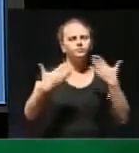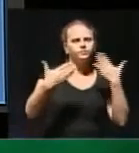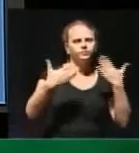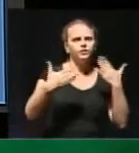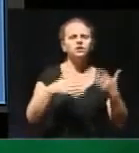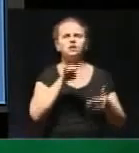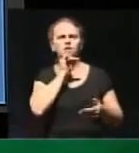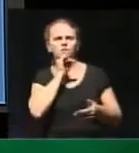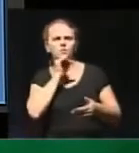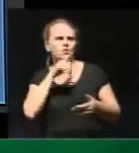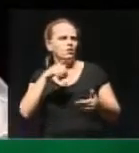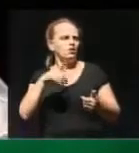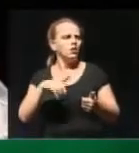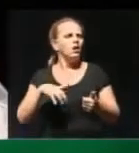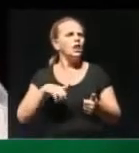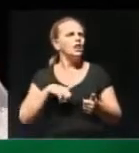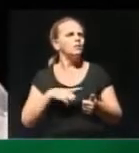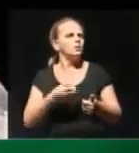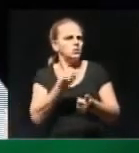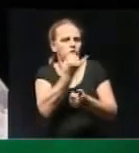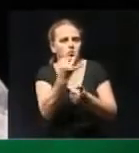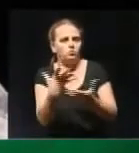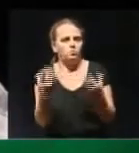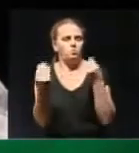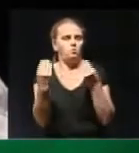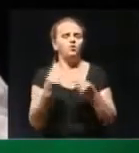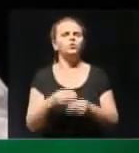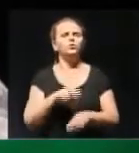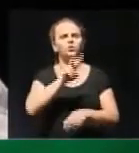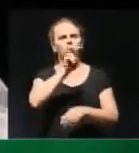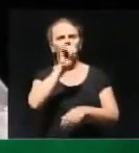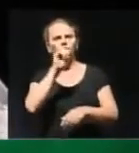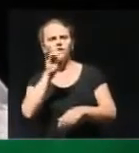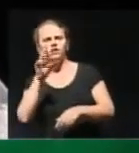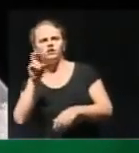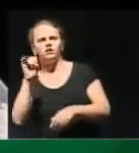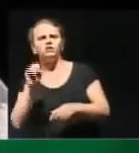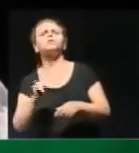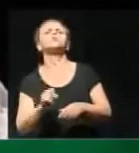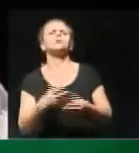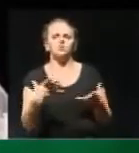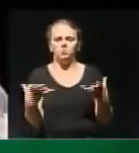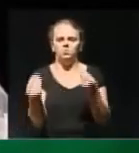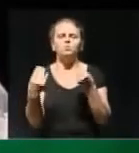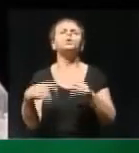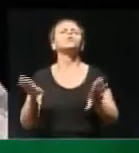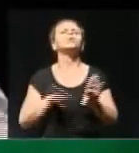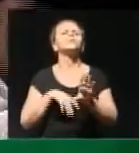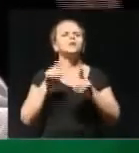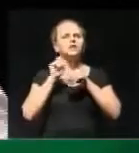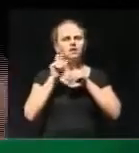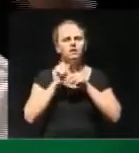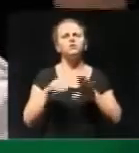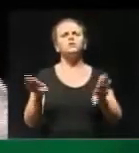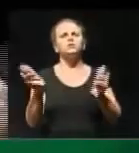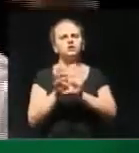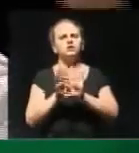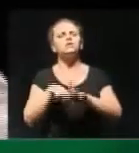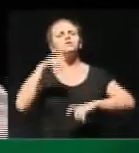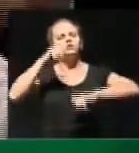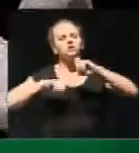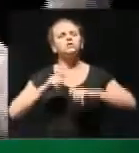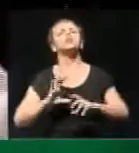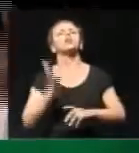uma pessoa tem no sangue, mais vírus ela tem no sêmen e na secreção vaginal. E, como consequência, maior a chance